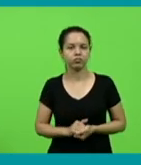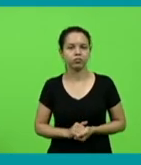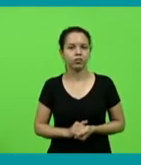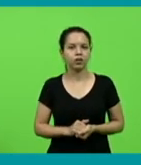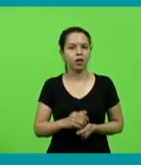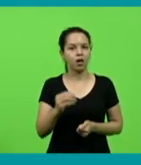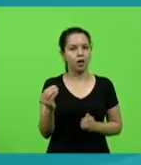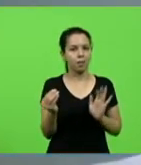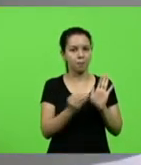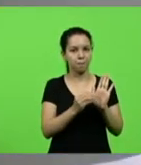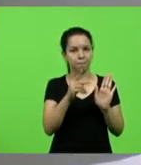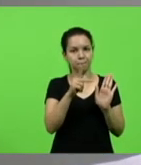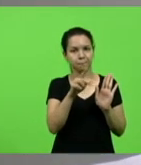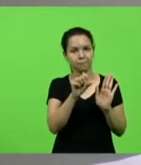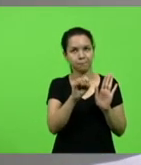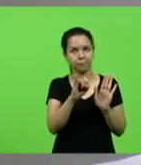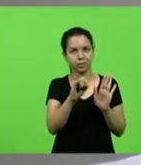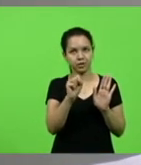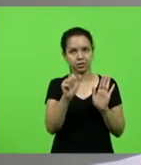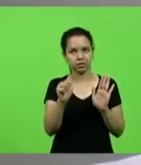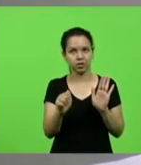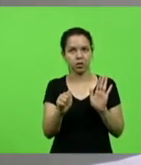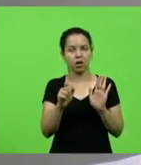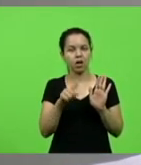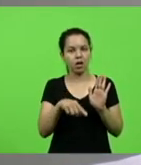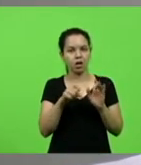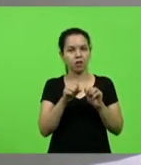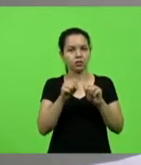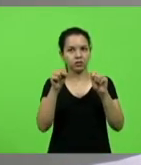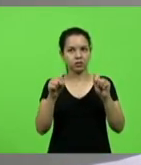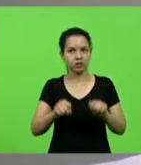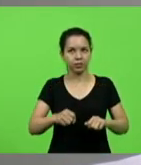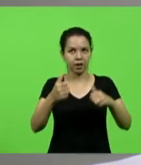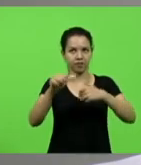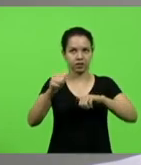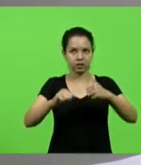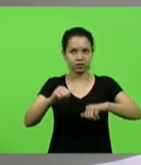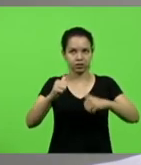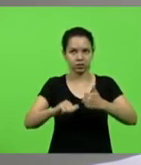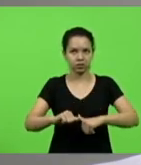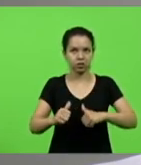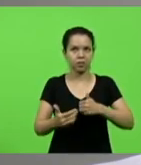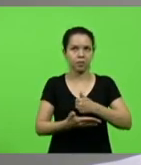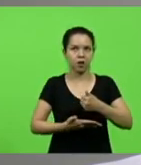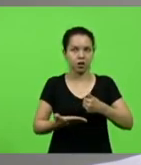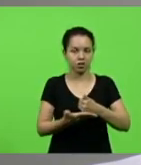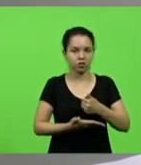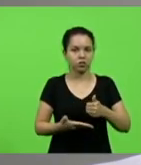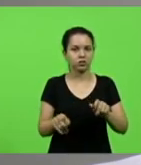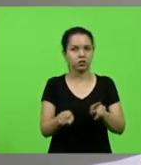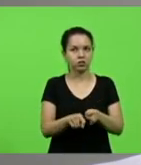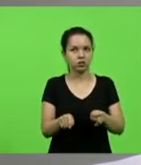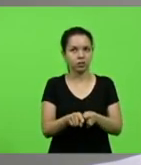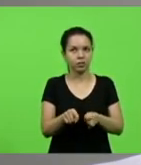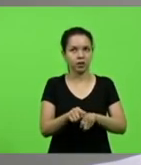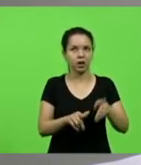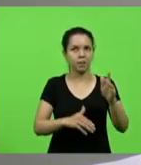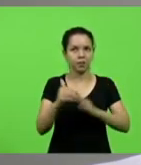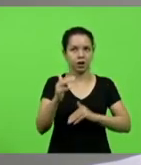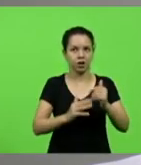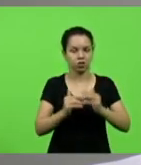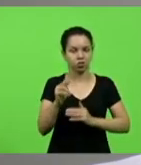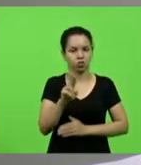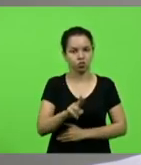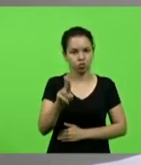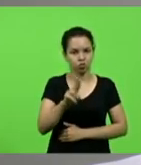né, como um sistema de avaliação, e como base desse benefício a prática que se utiliza nos